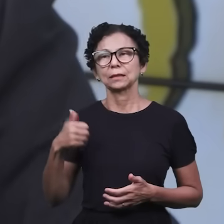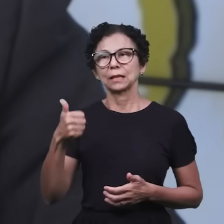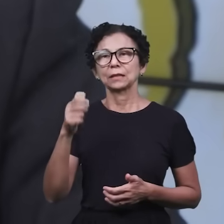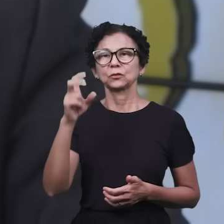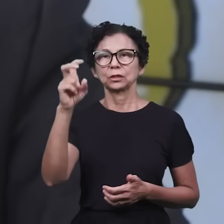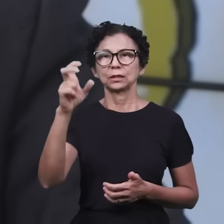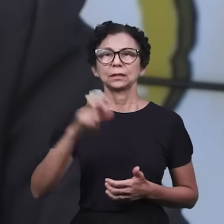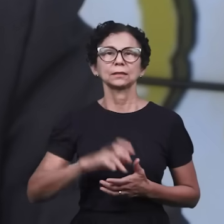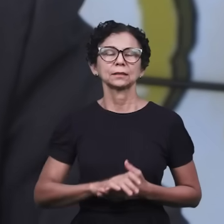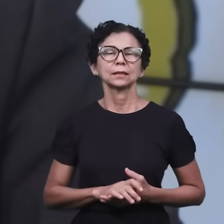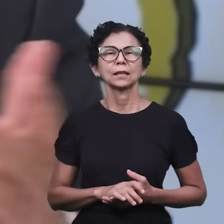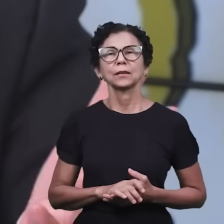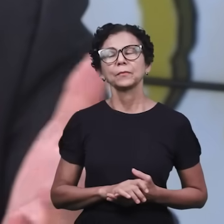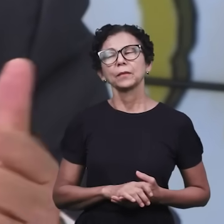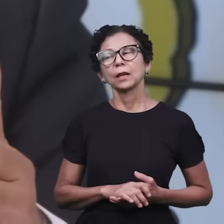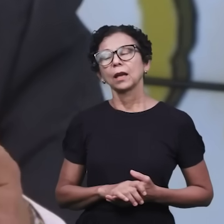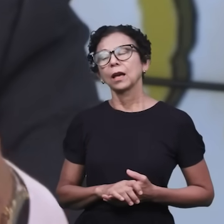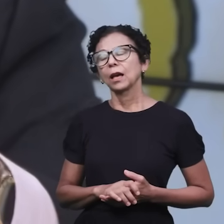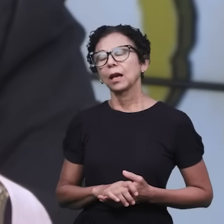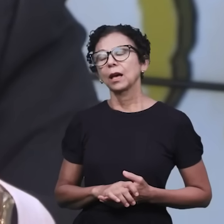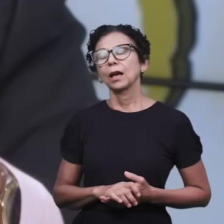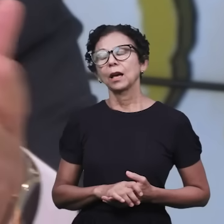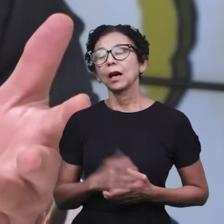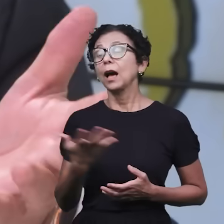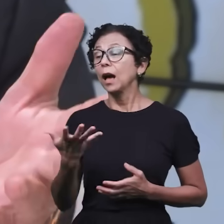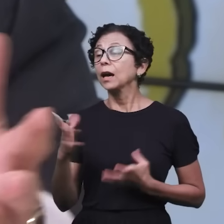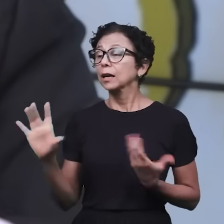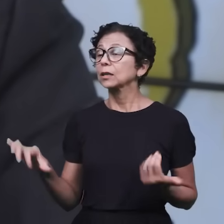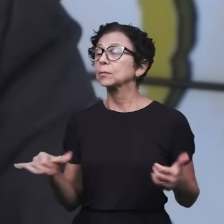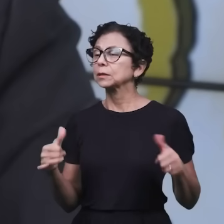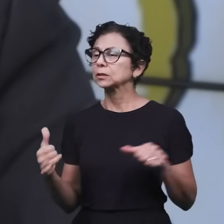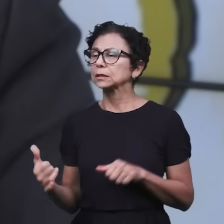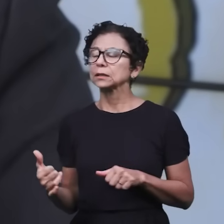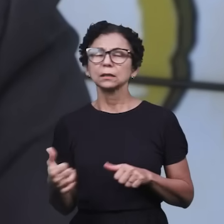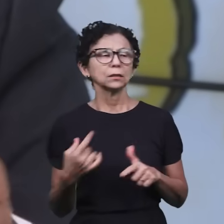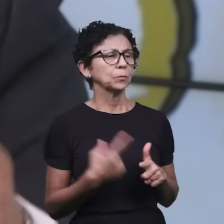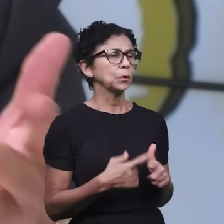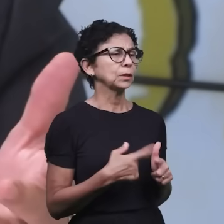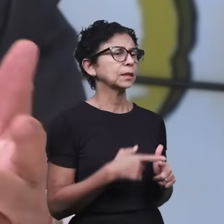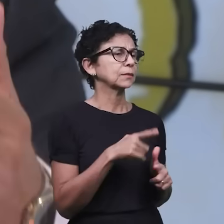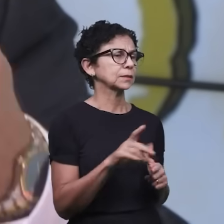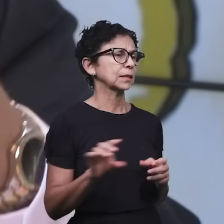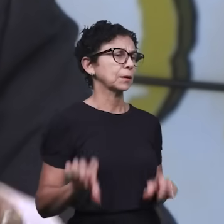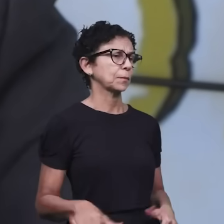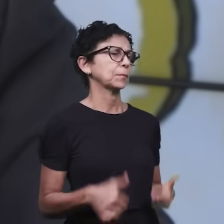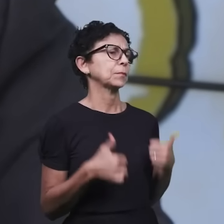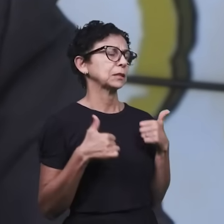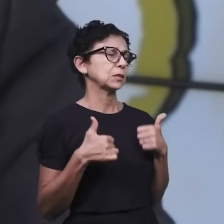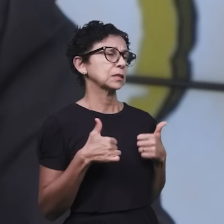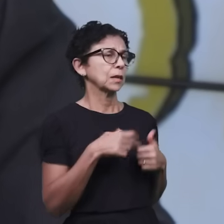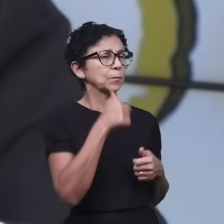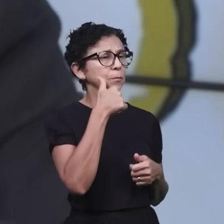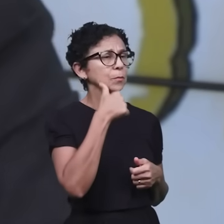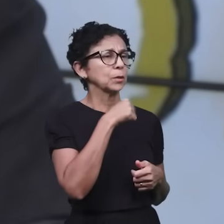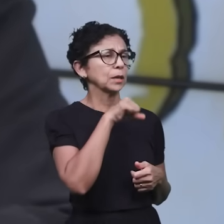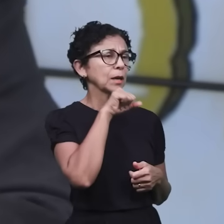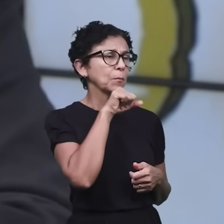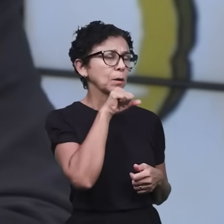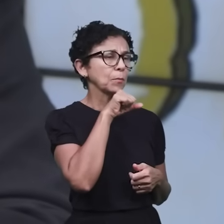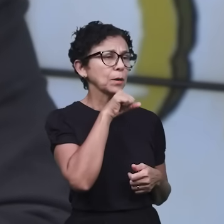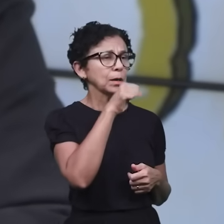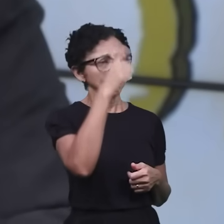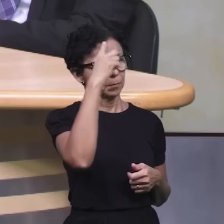Manaim a fazer essa pergunta. Quem pediu? Quem te disse para você ser batizado? Para ver se a pessoa está convicto ou se ela está